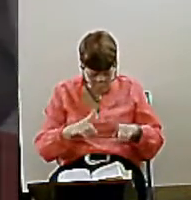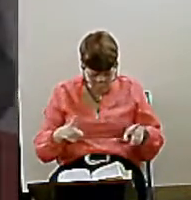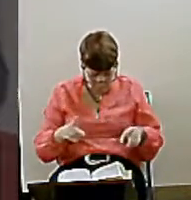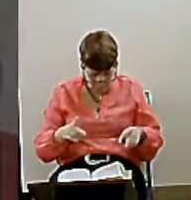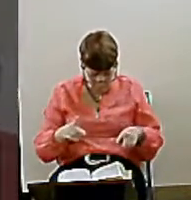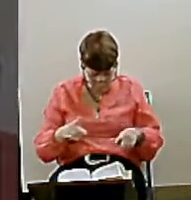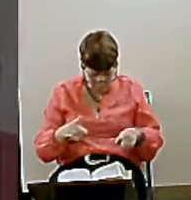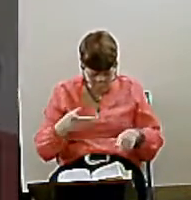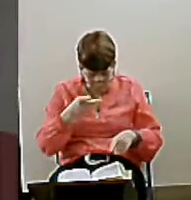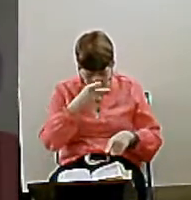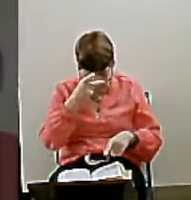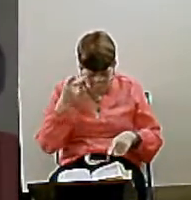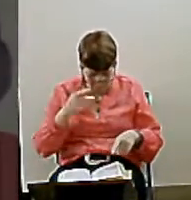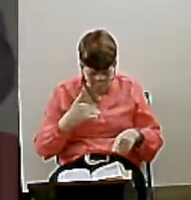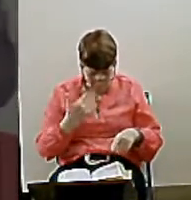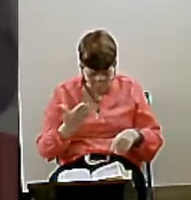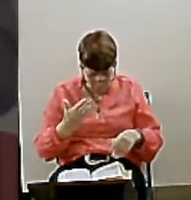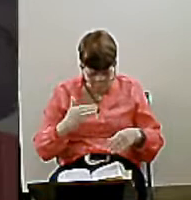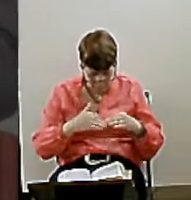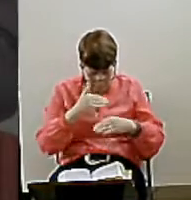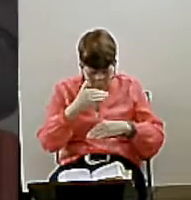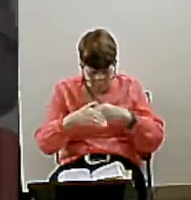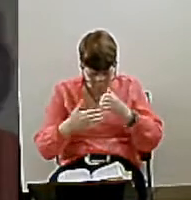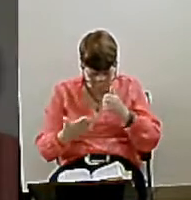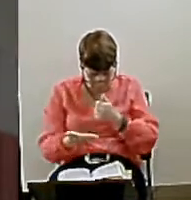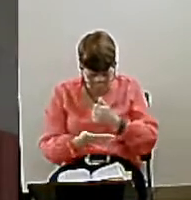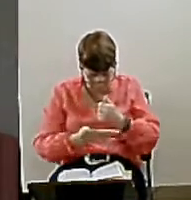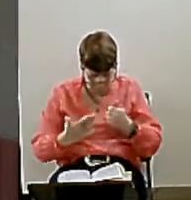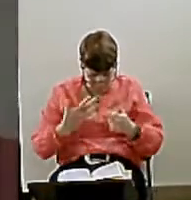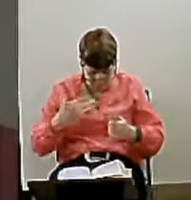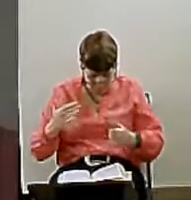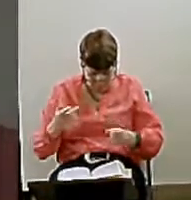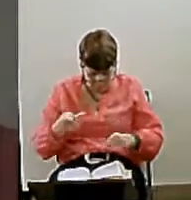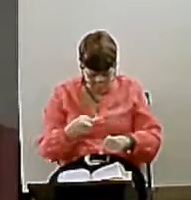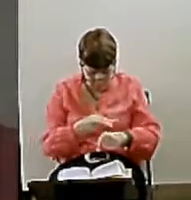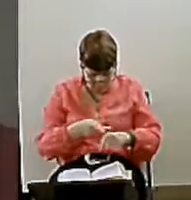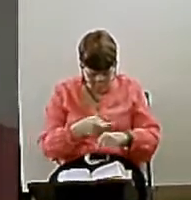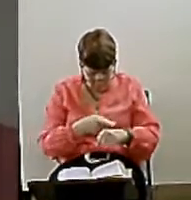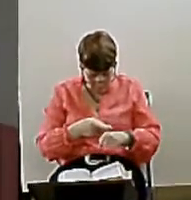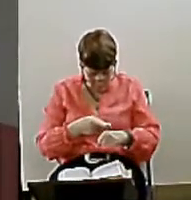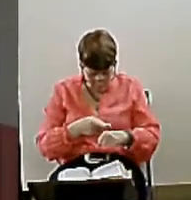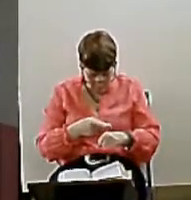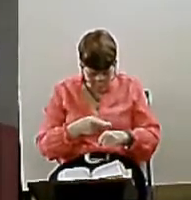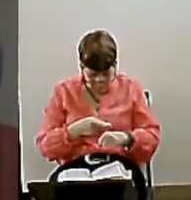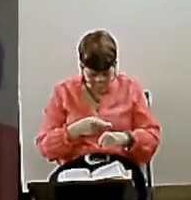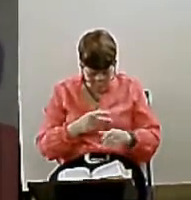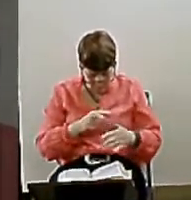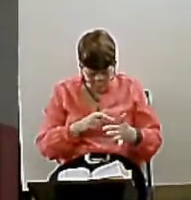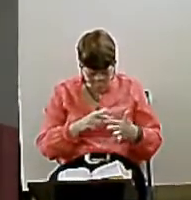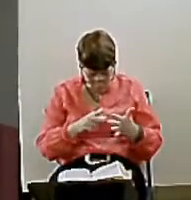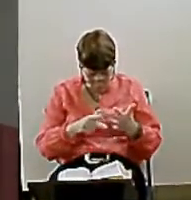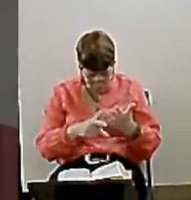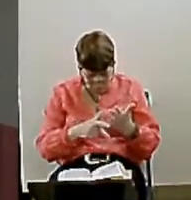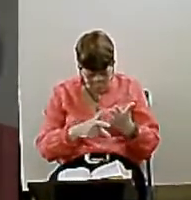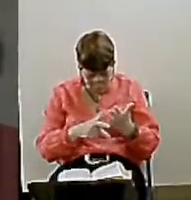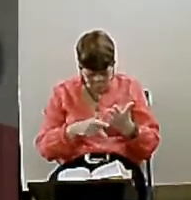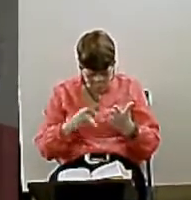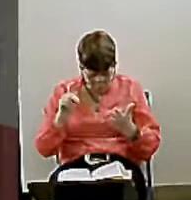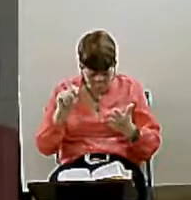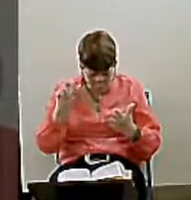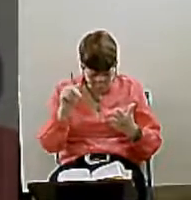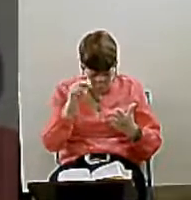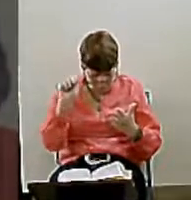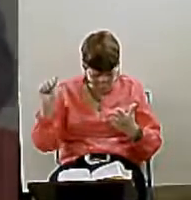contudo se o que alguém edifica sobre o fundamento é ouro prata pedras preciosas madeira